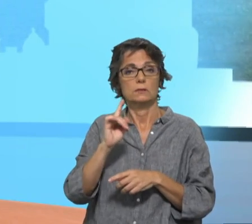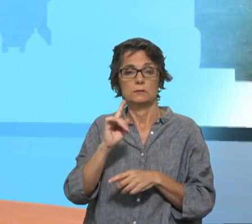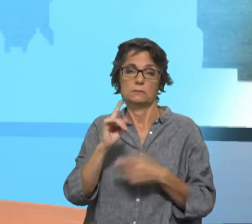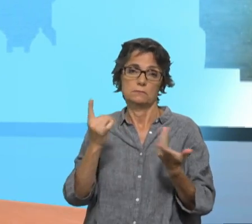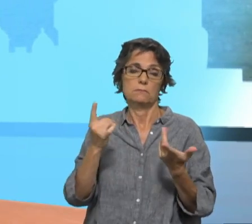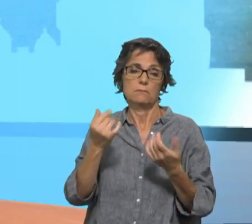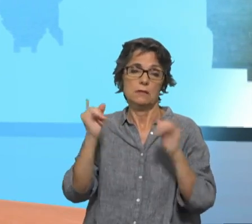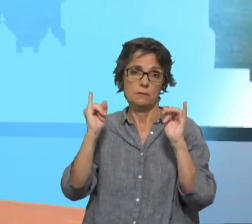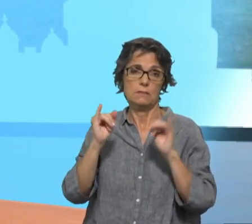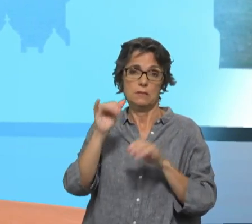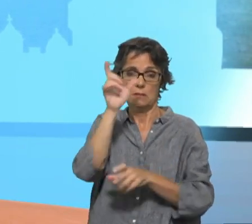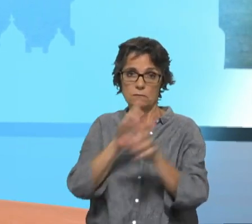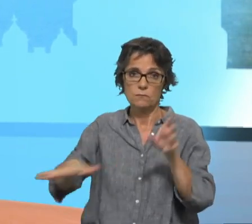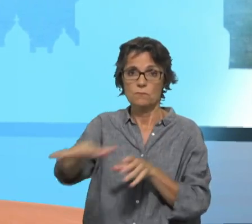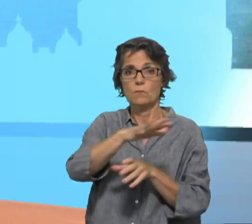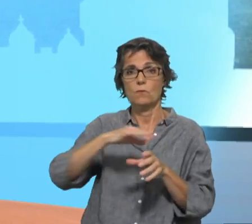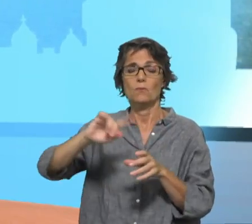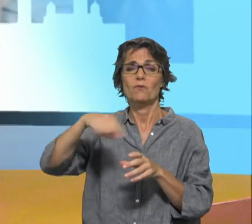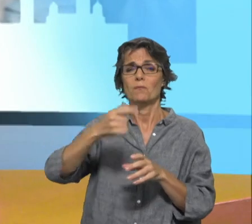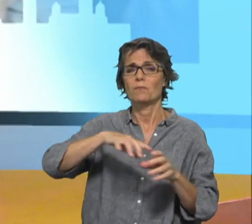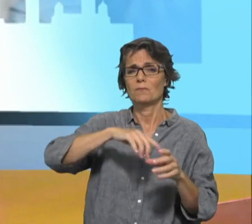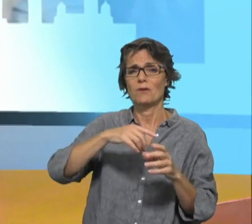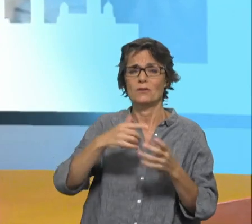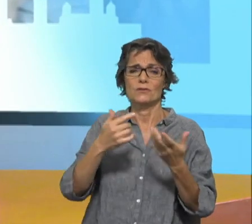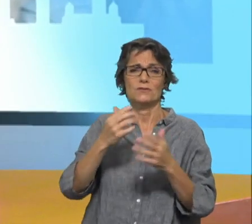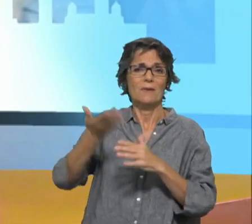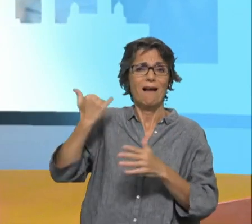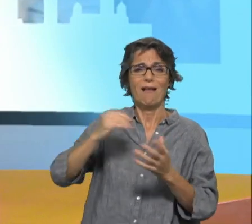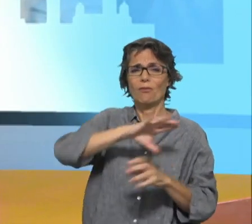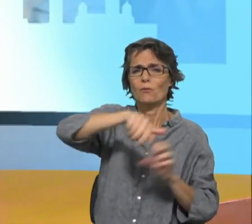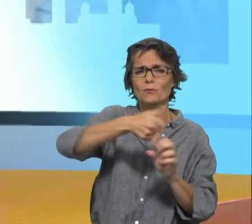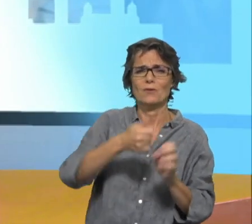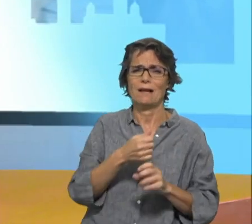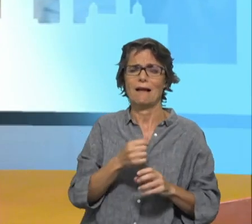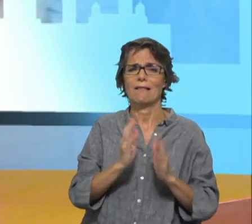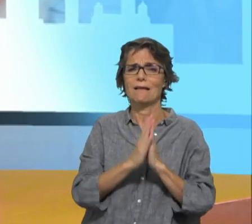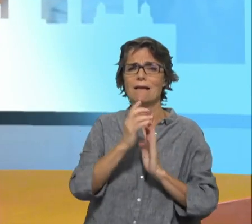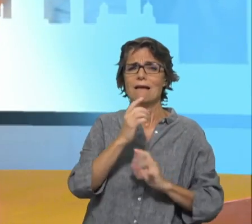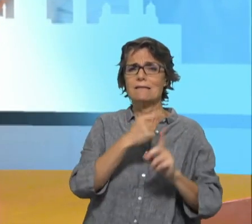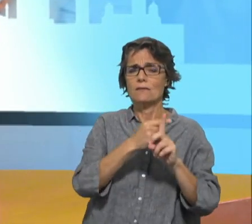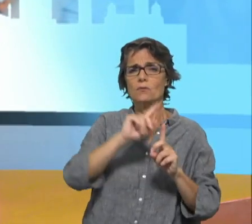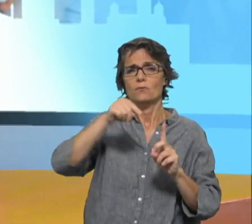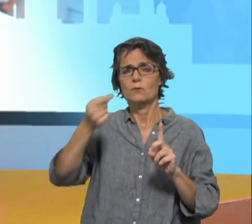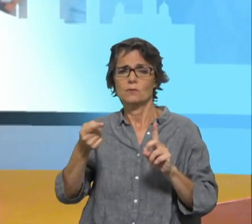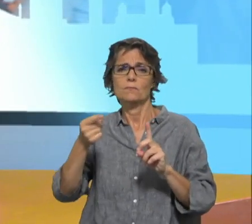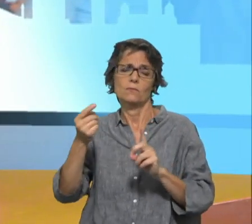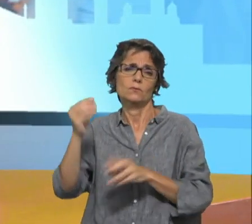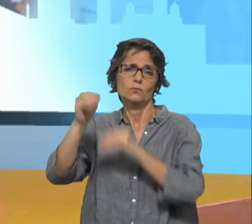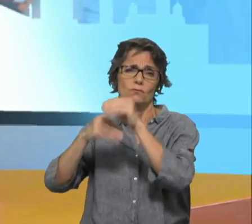daquele povo, desde o massacre de Santa Cruz até depois os acontecimentos do referendo e a consolidação da